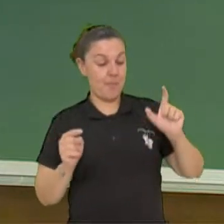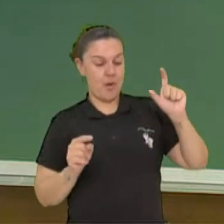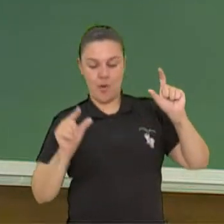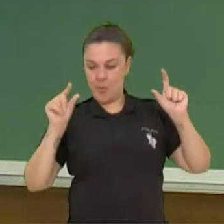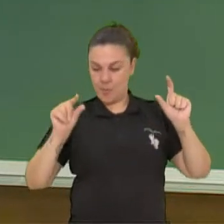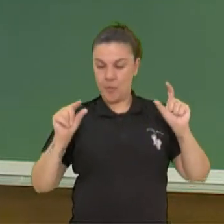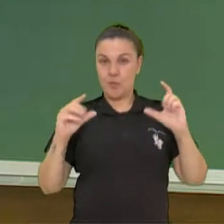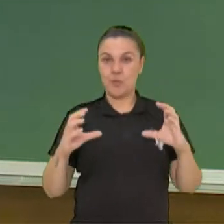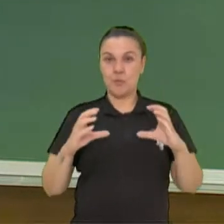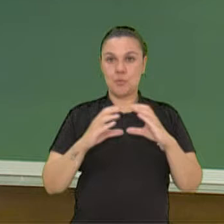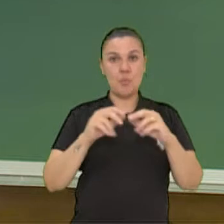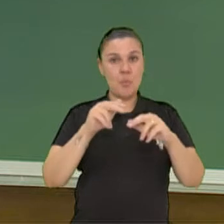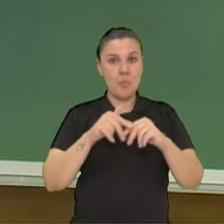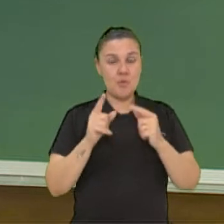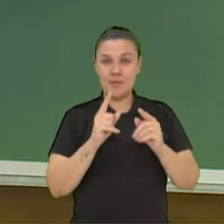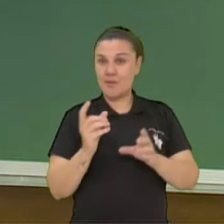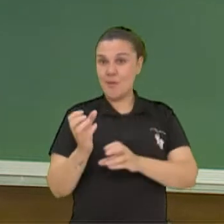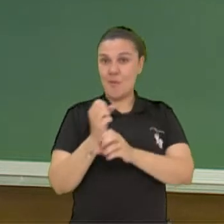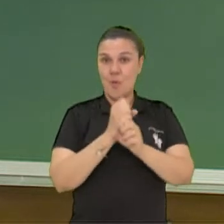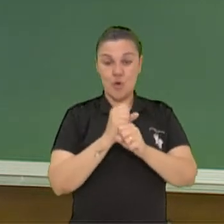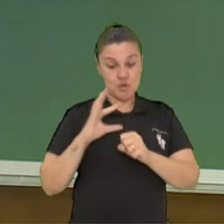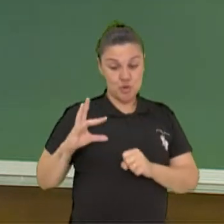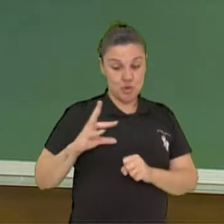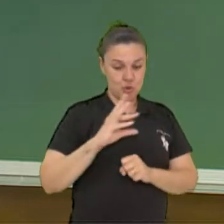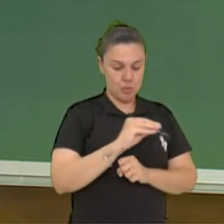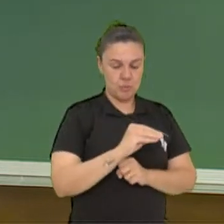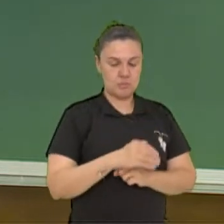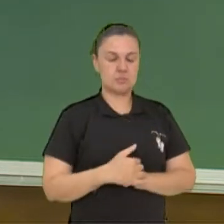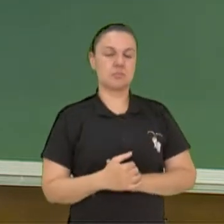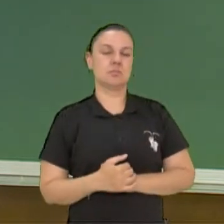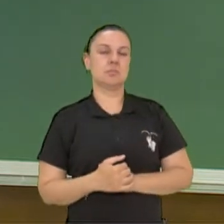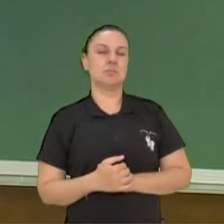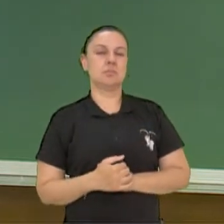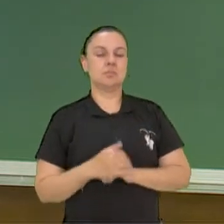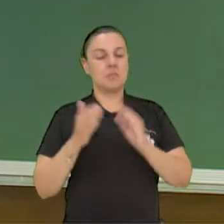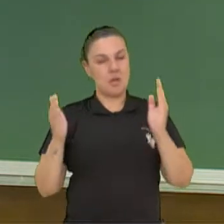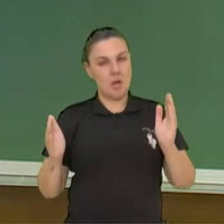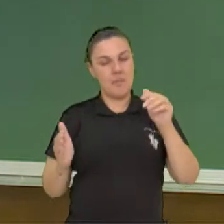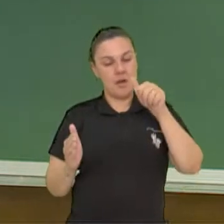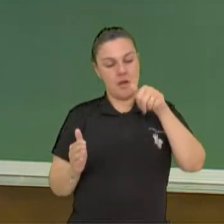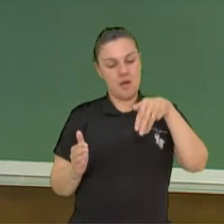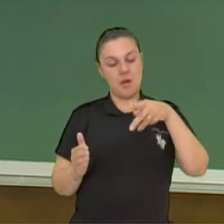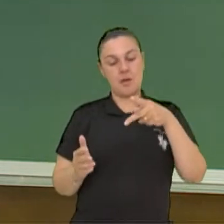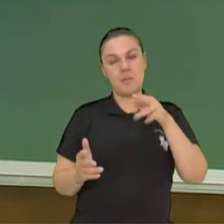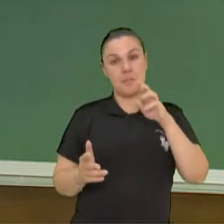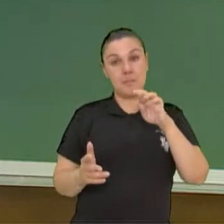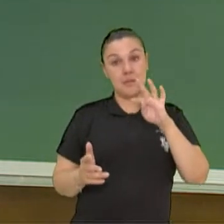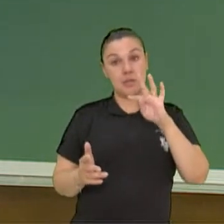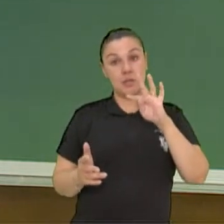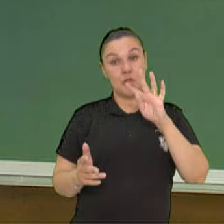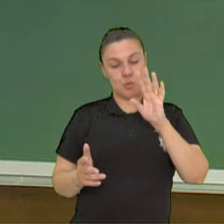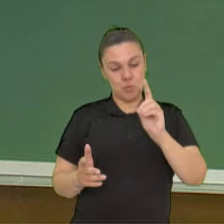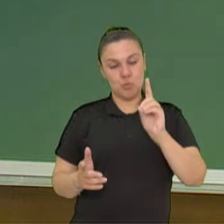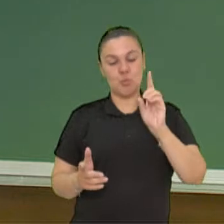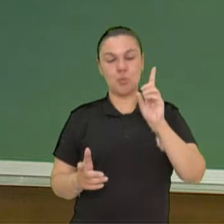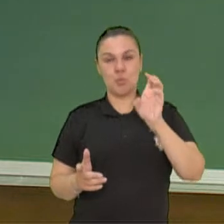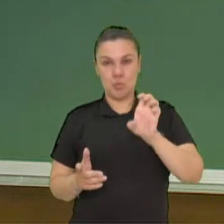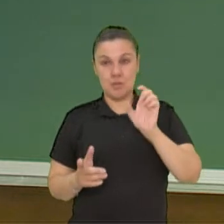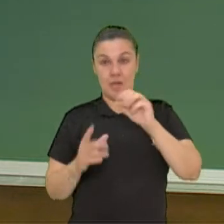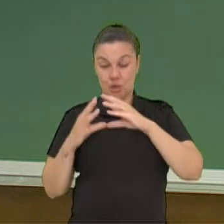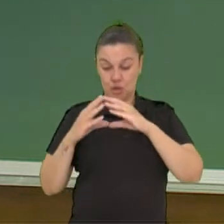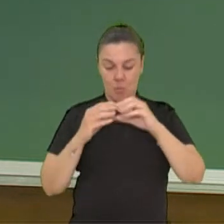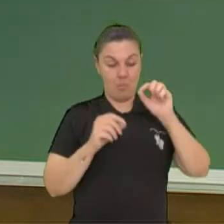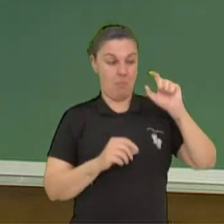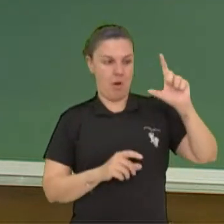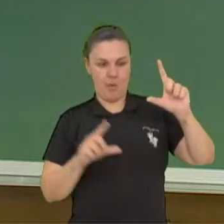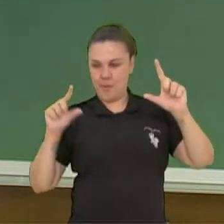o D1, o D2, o D3, é relacionado a cada um dos valores. Tá? A C, que está incorreto